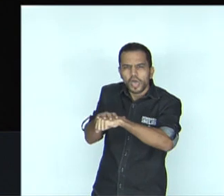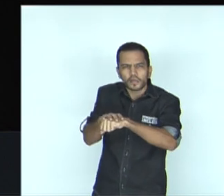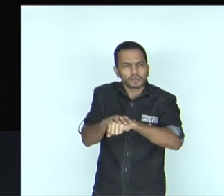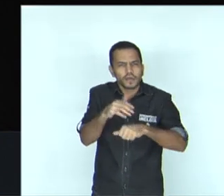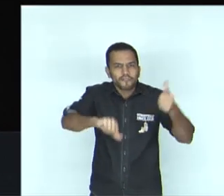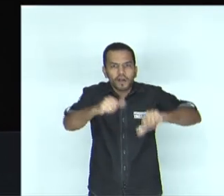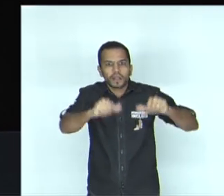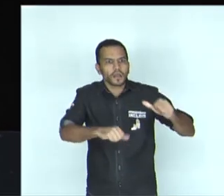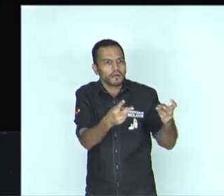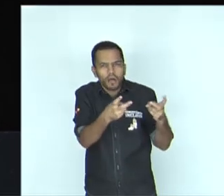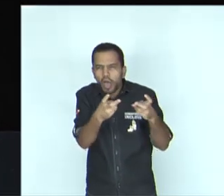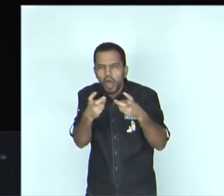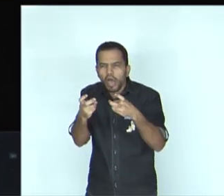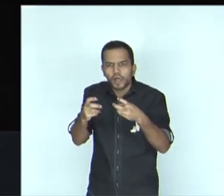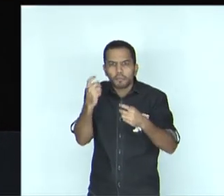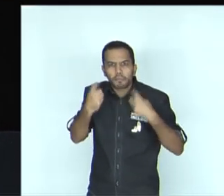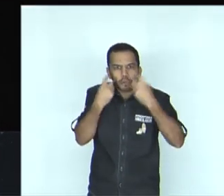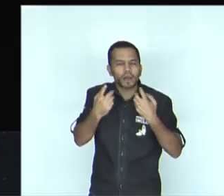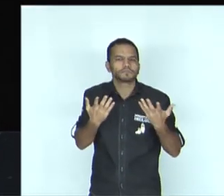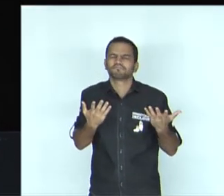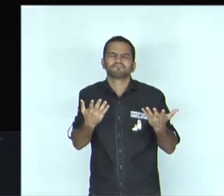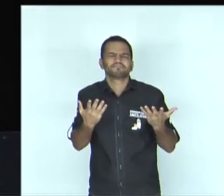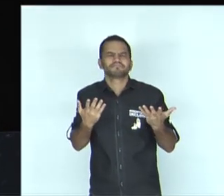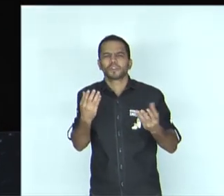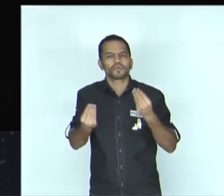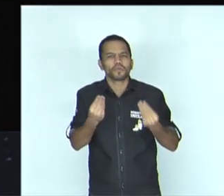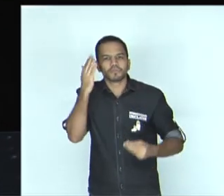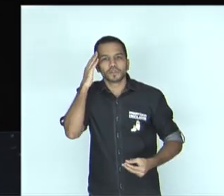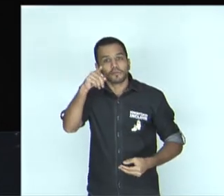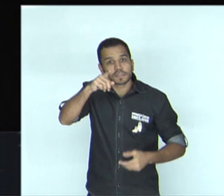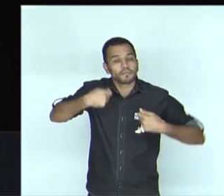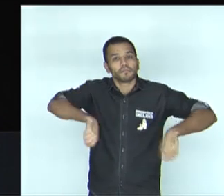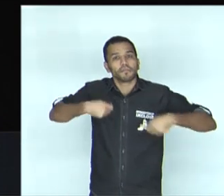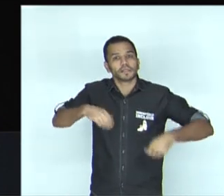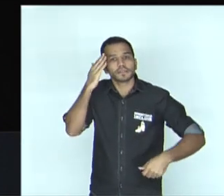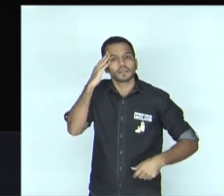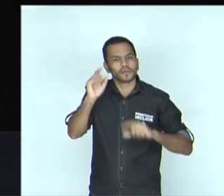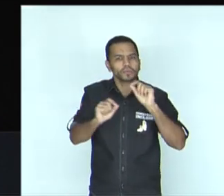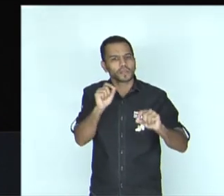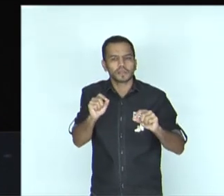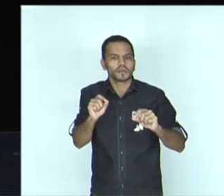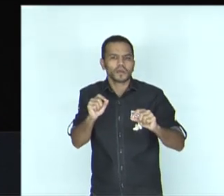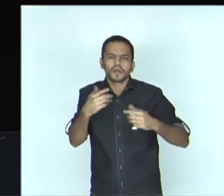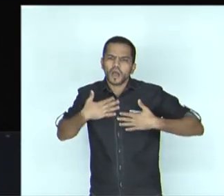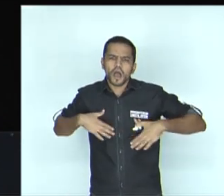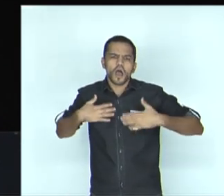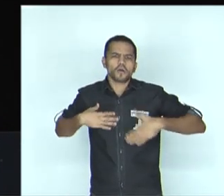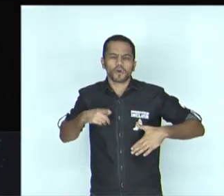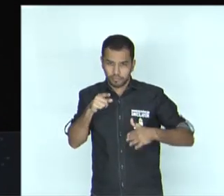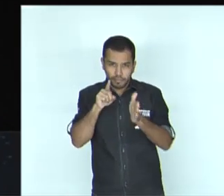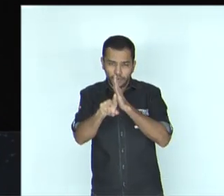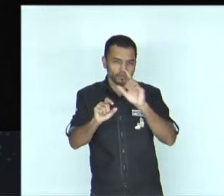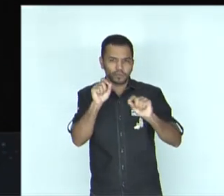negócio assustador. Gente, você tem dificuldade de lidar com a lentidão dos outros?